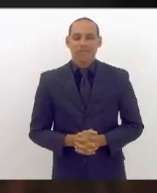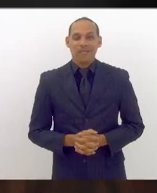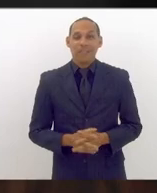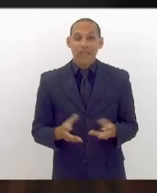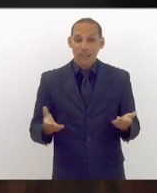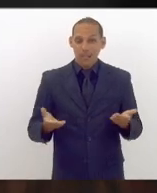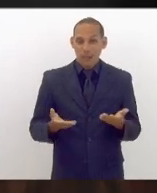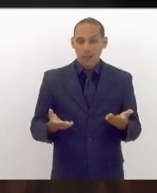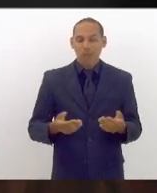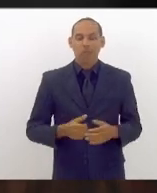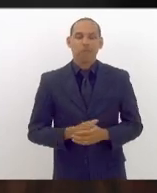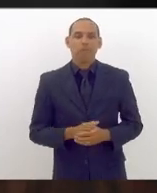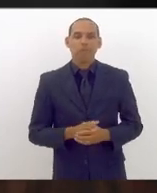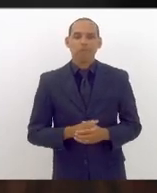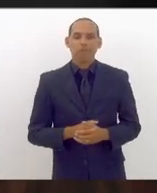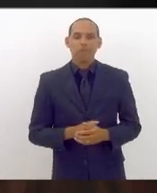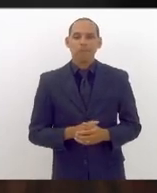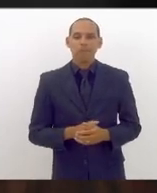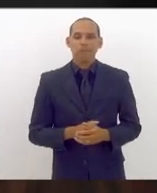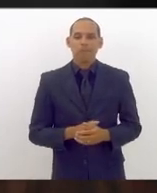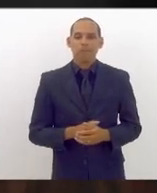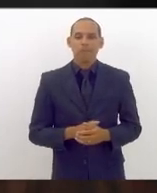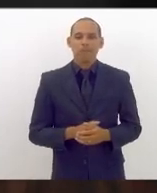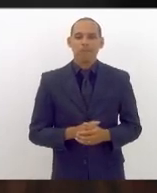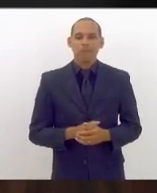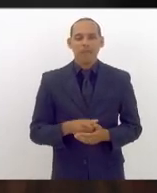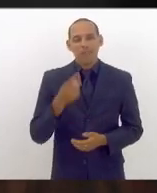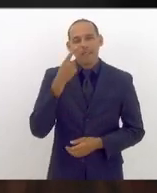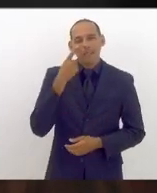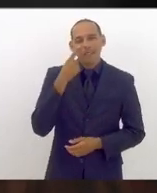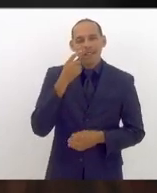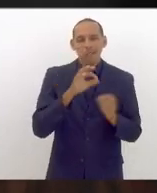agora Vamos assistir